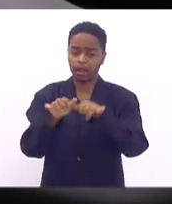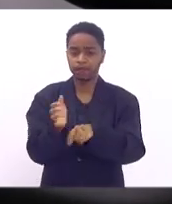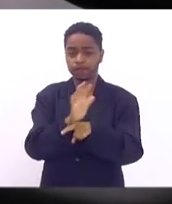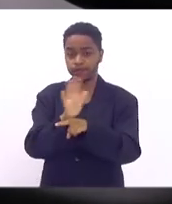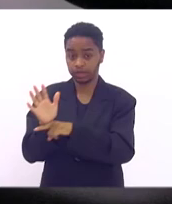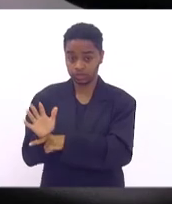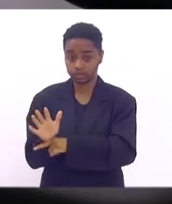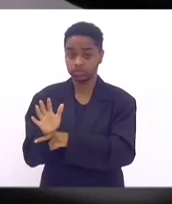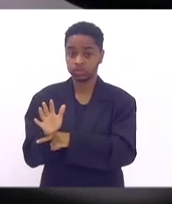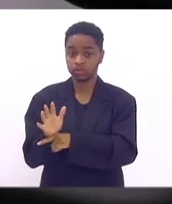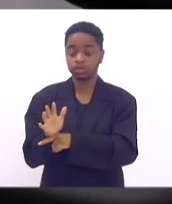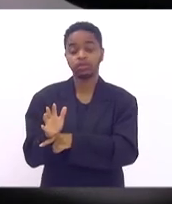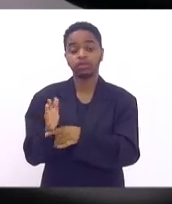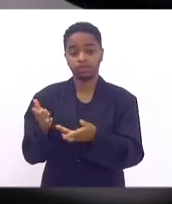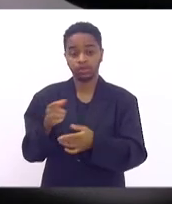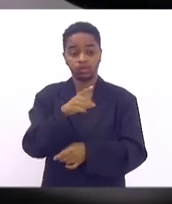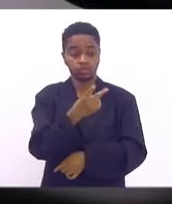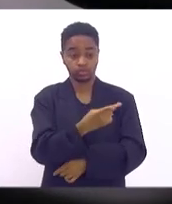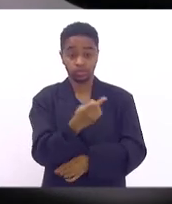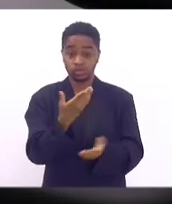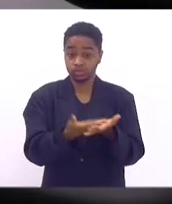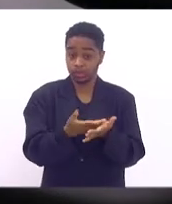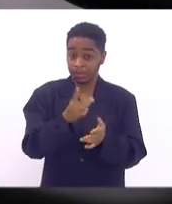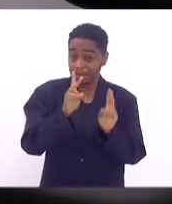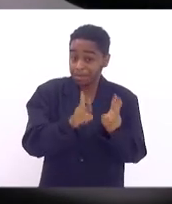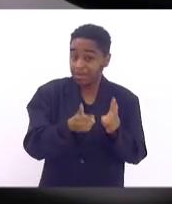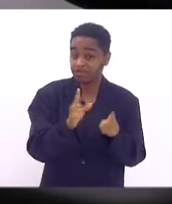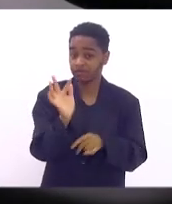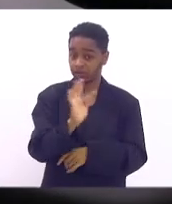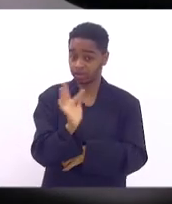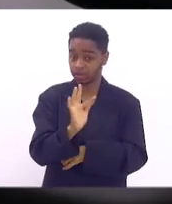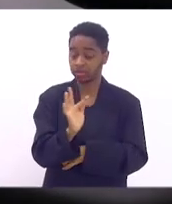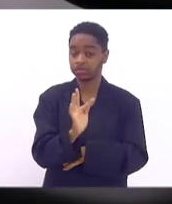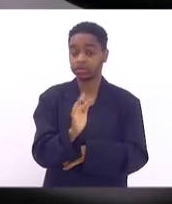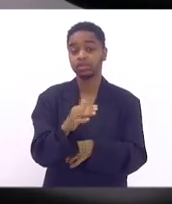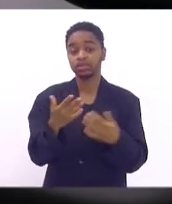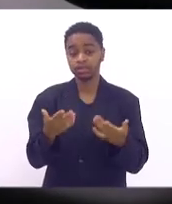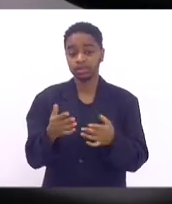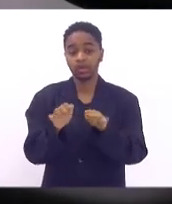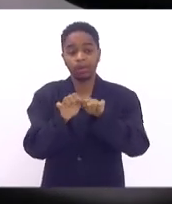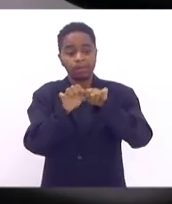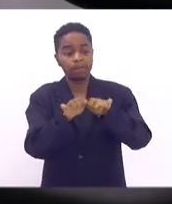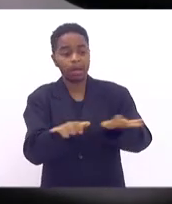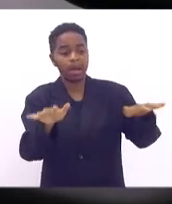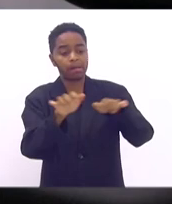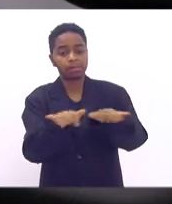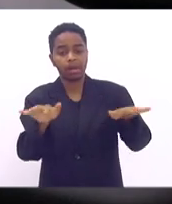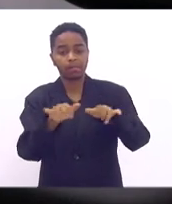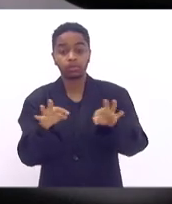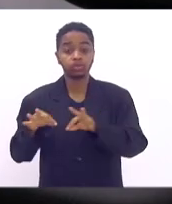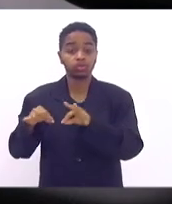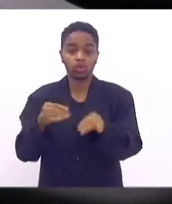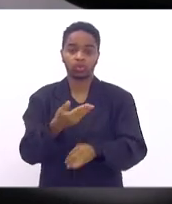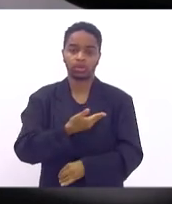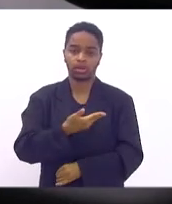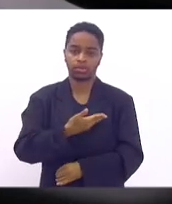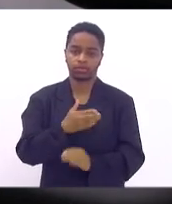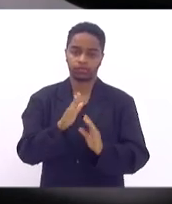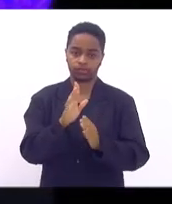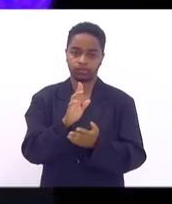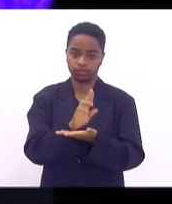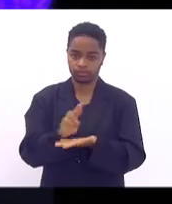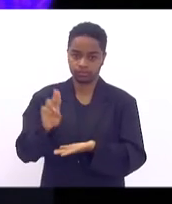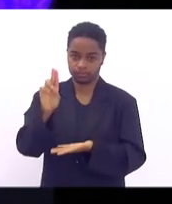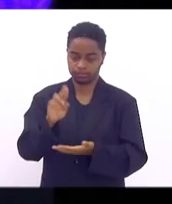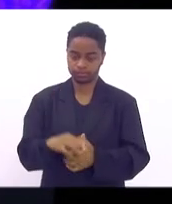o mesmo curso, estudavam na mesma universidade, disparou esses perfis para todos os colegas de classe. Tá?